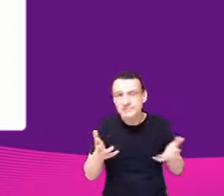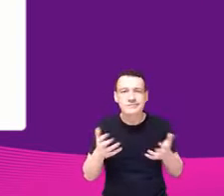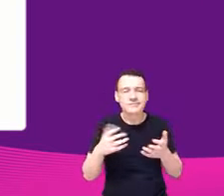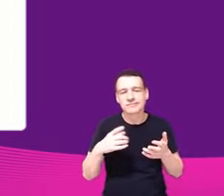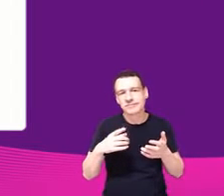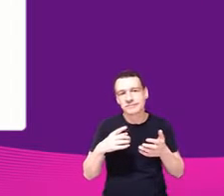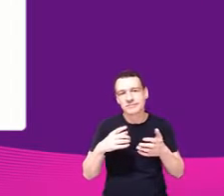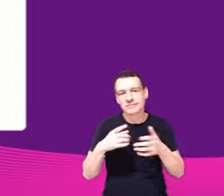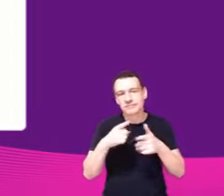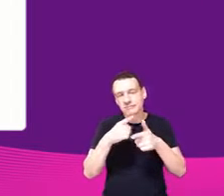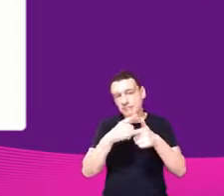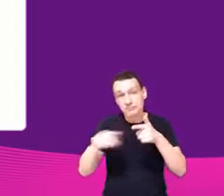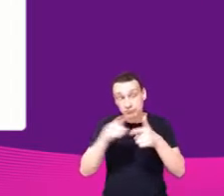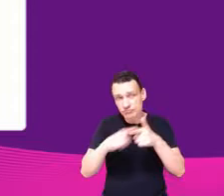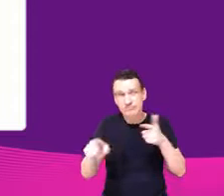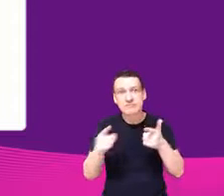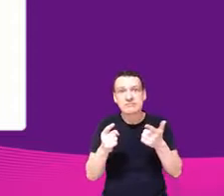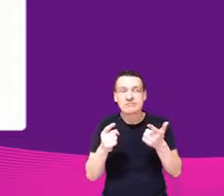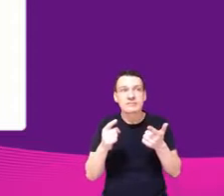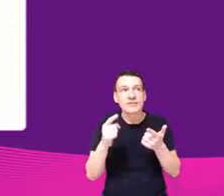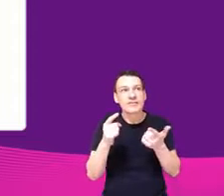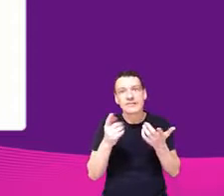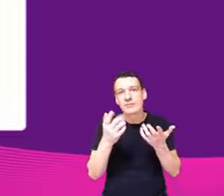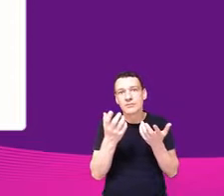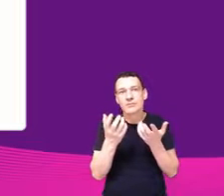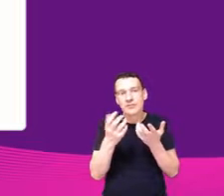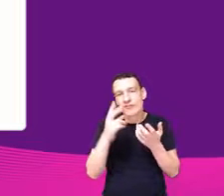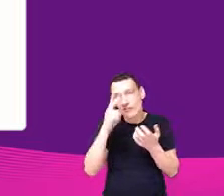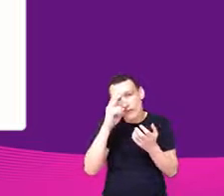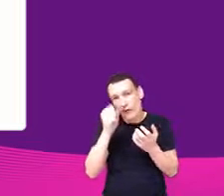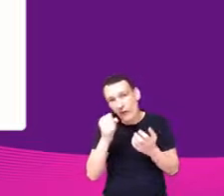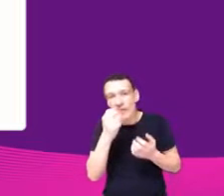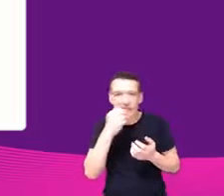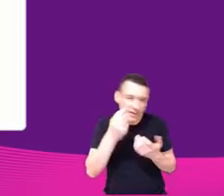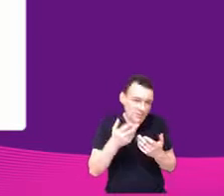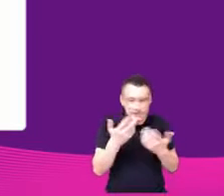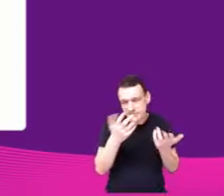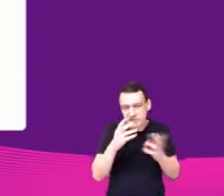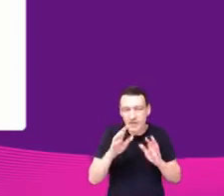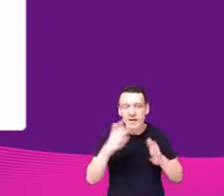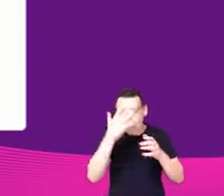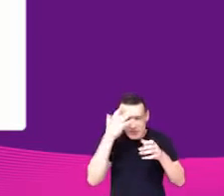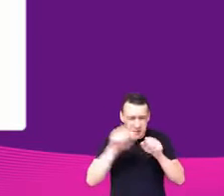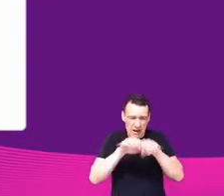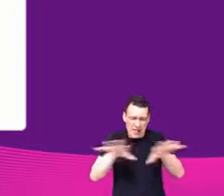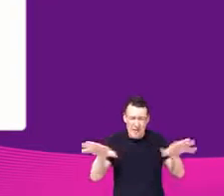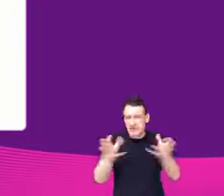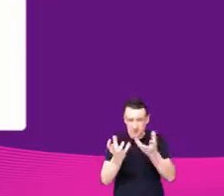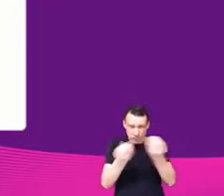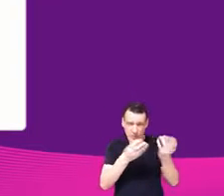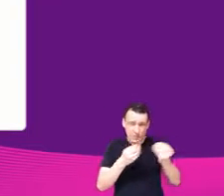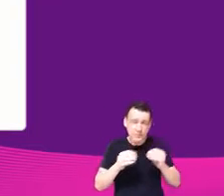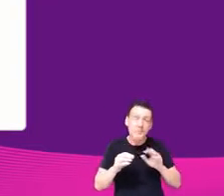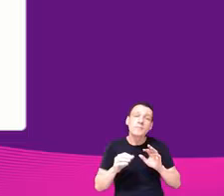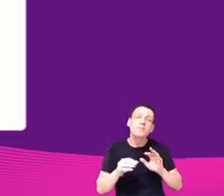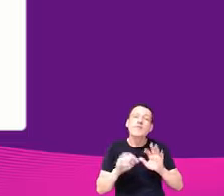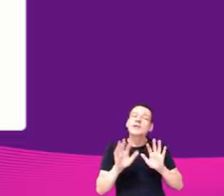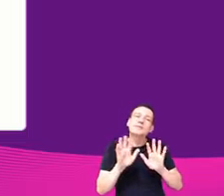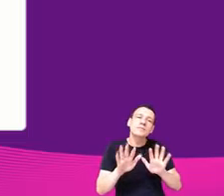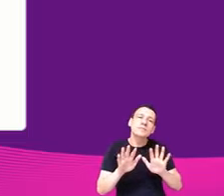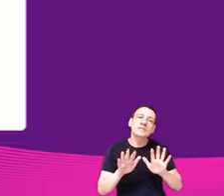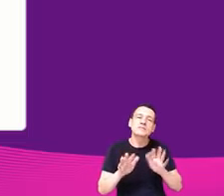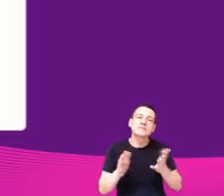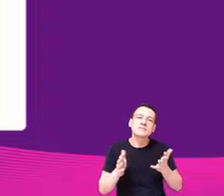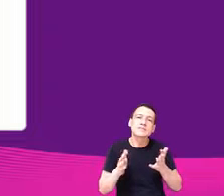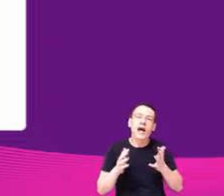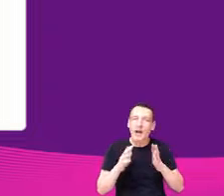população afetada pela doença, a gente não deve focar na população, né, que progride para os estágios mais